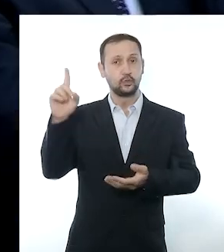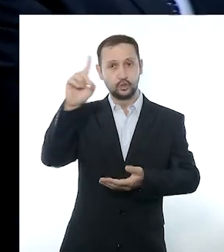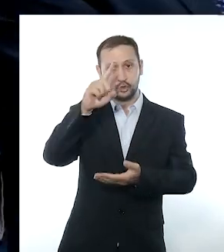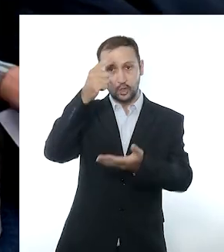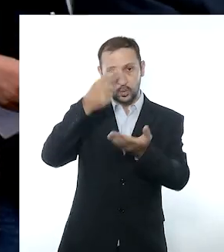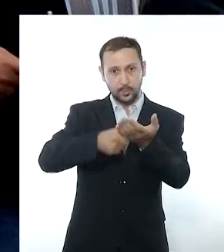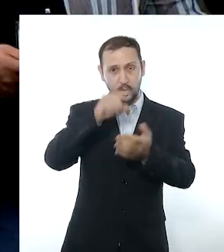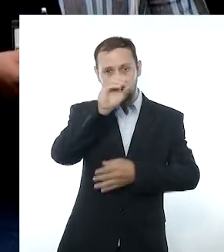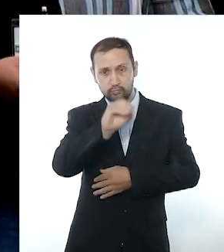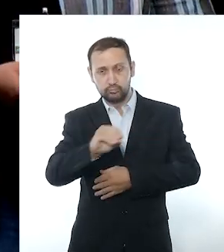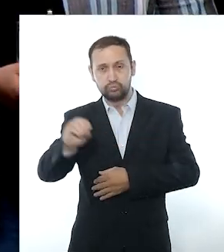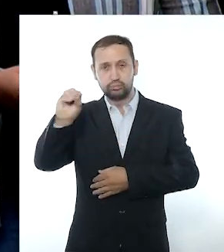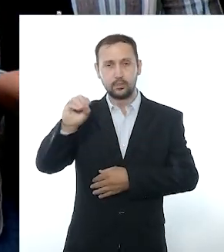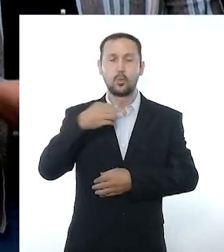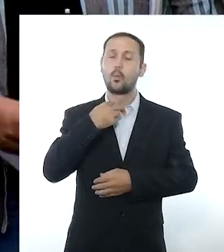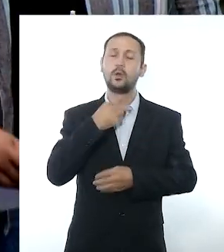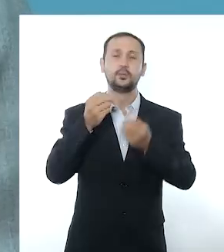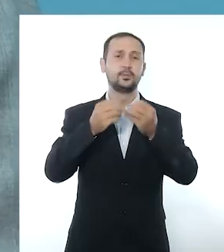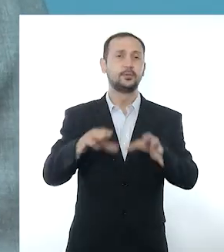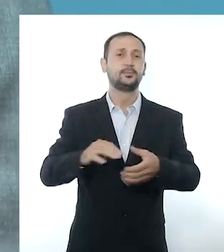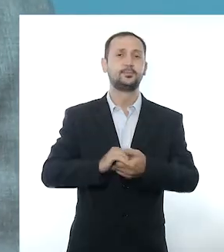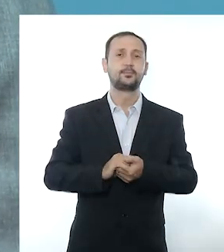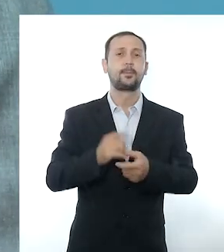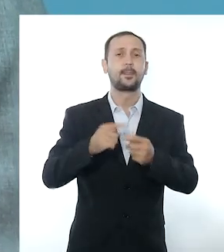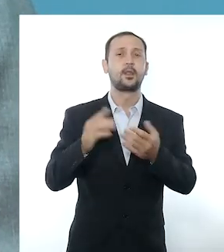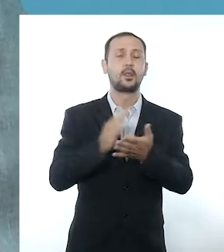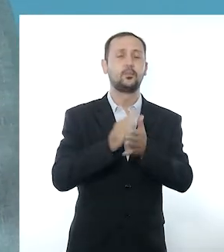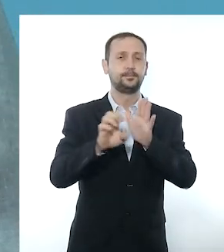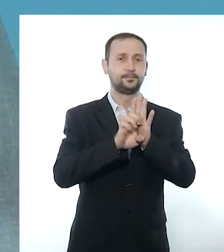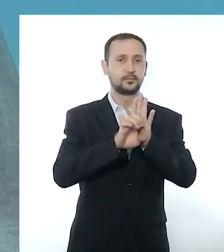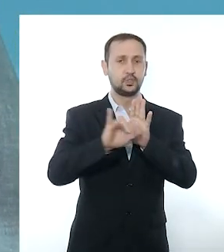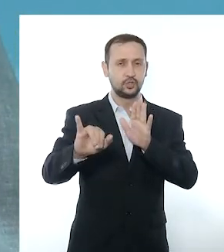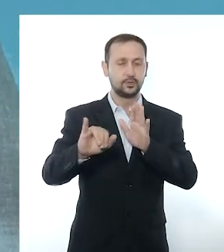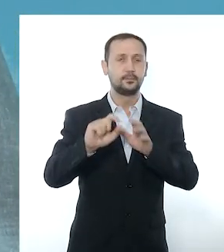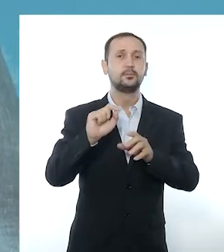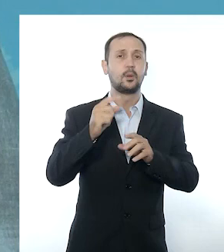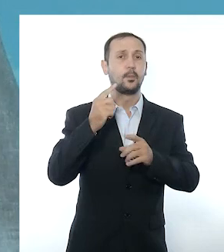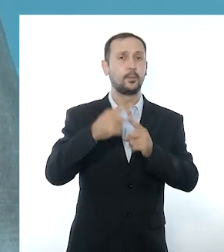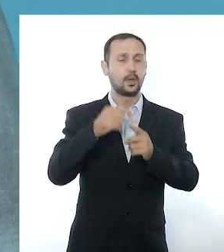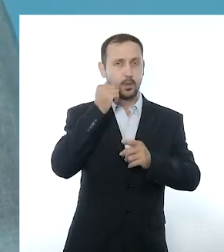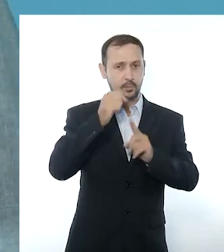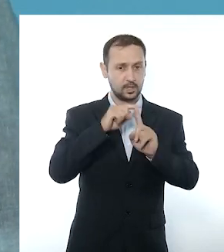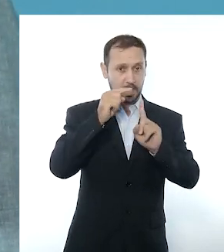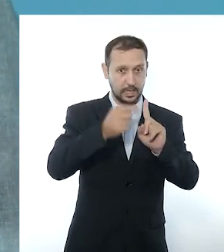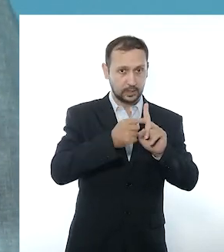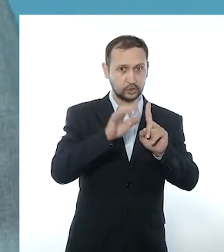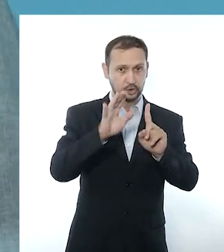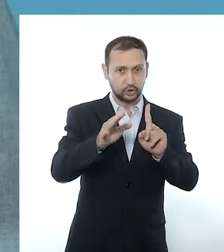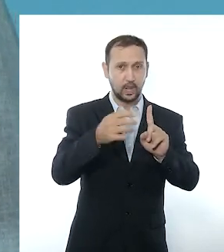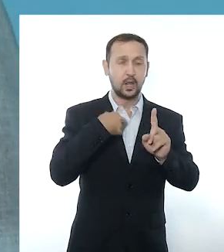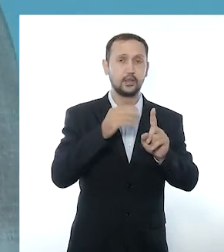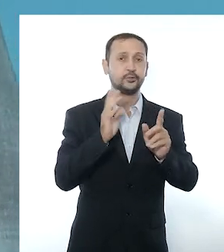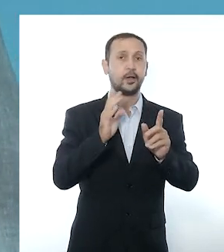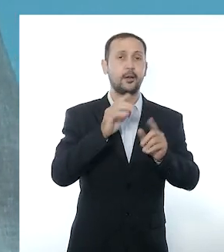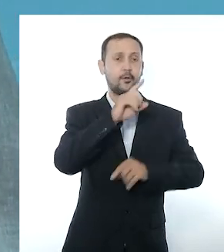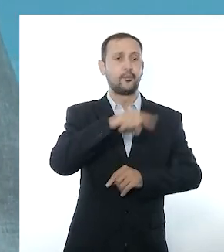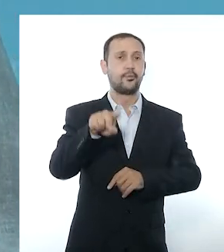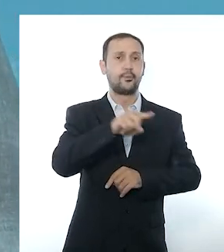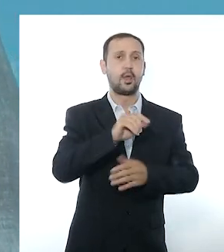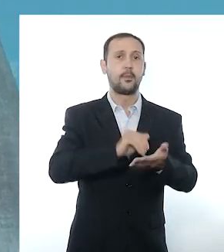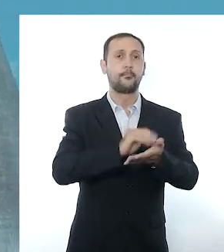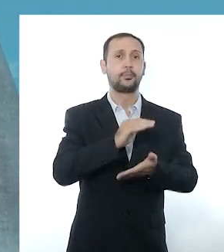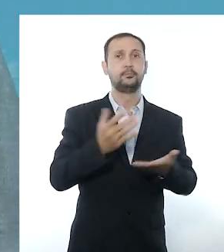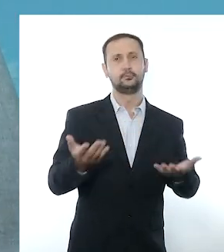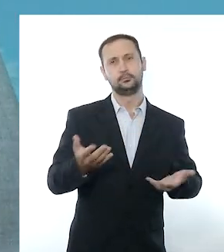a data sem que isso a prejudique. Às vezes há editais que só pela mulher estar grávida ela é eliminada, né? A